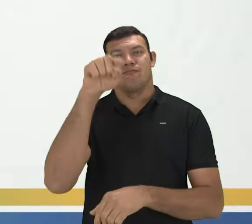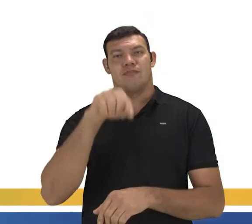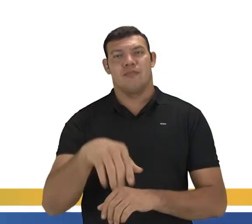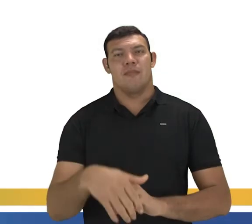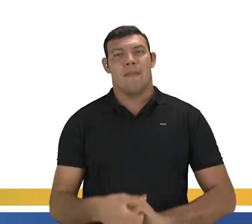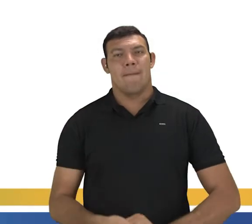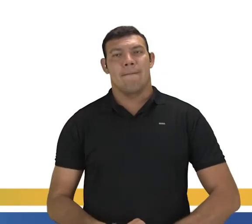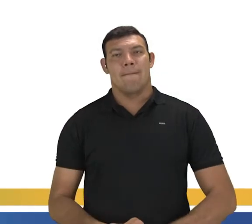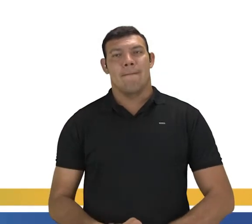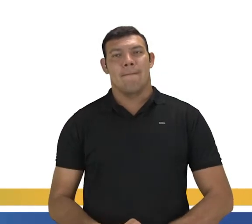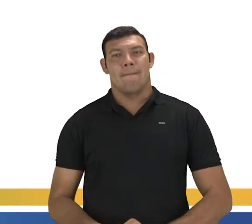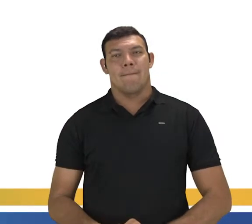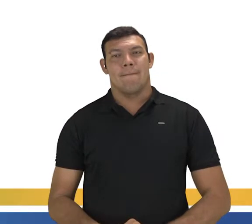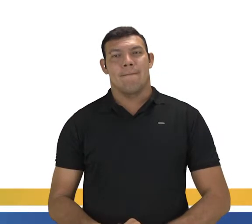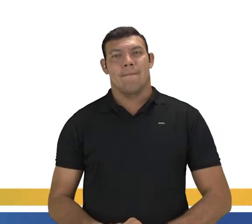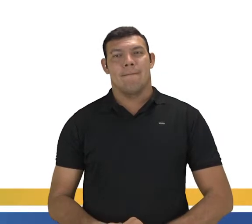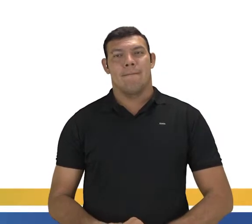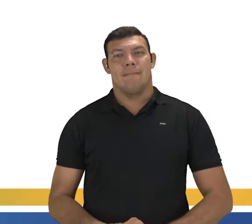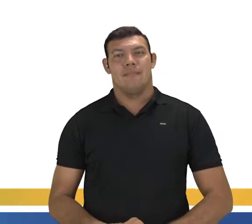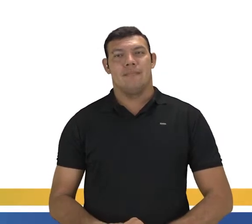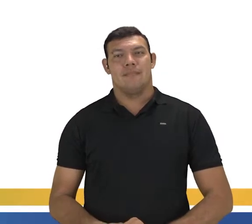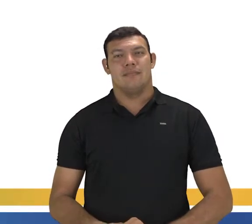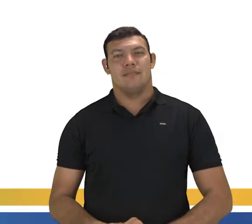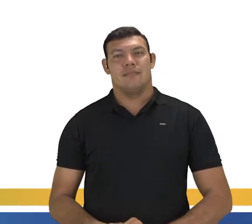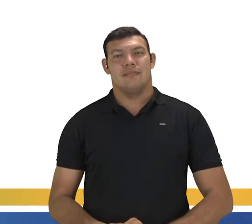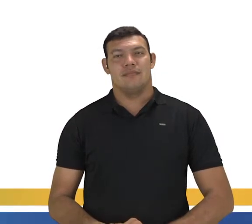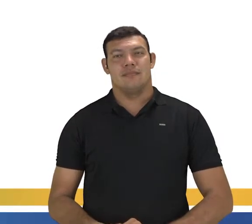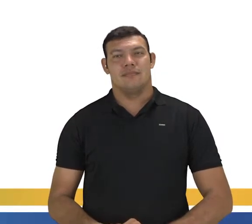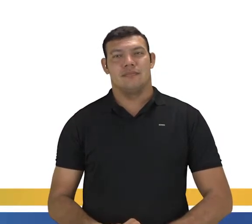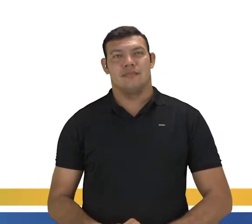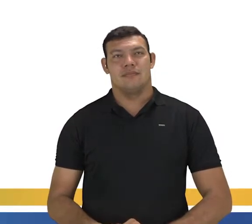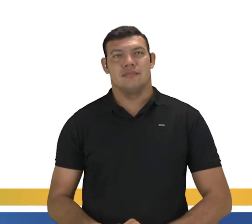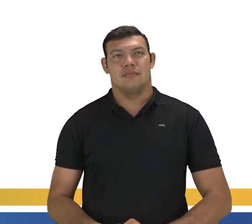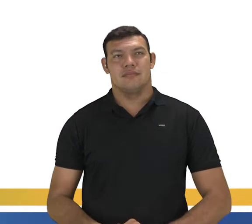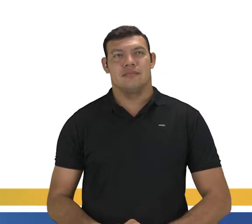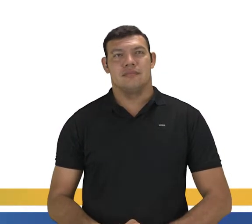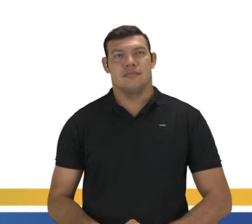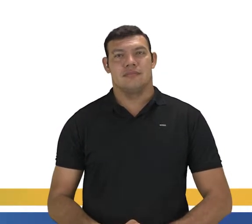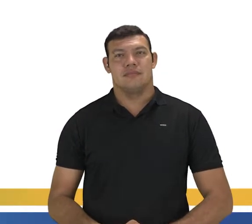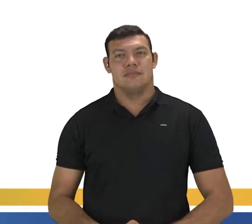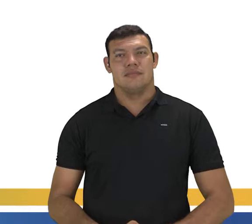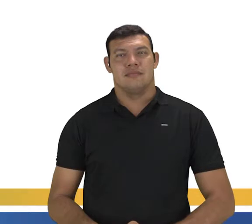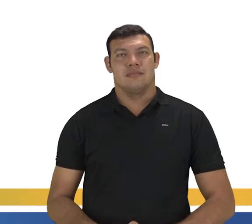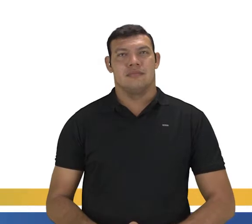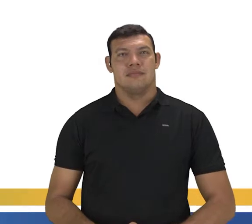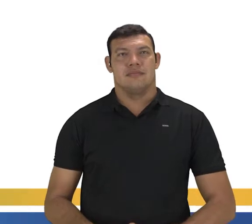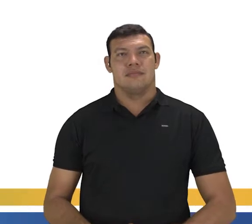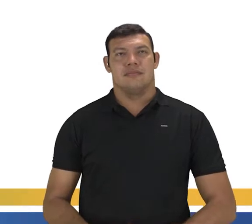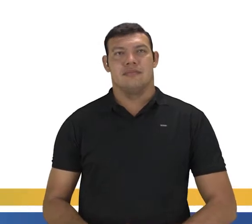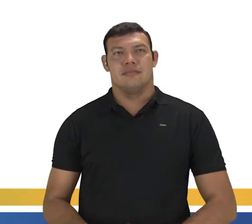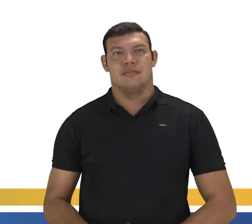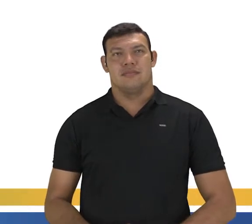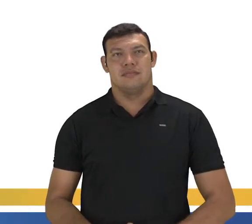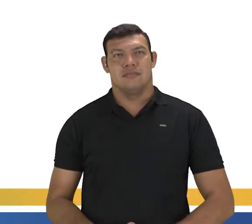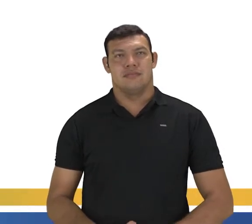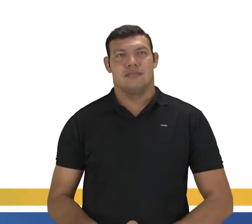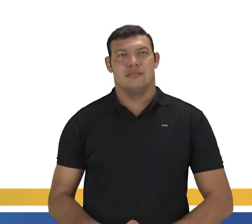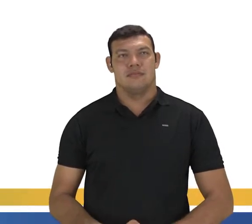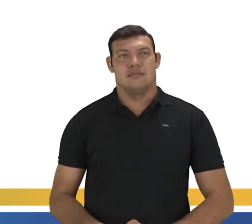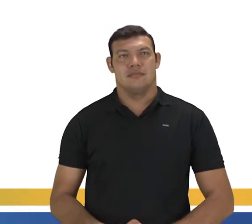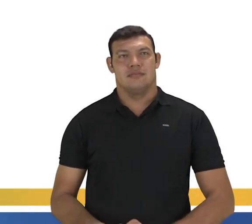aos exemplos aonde scream we have na tela nós temos força example primeiro